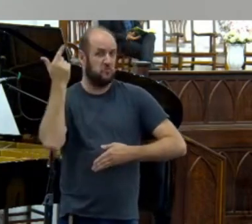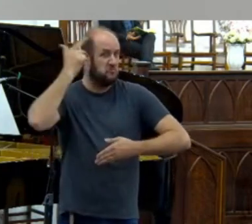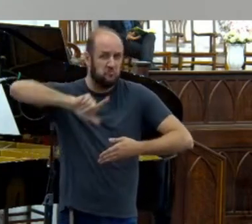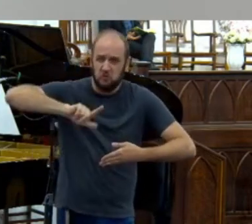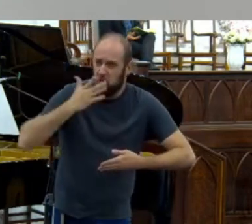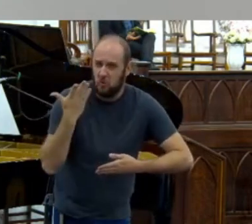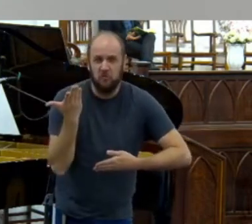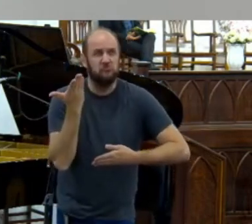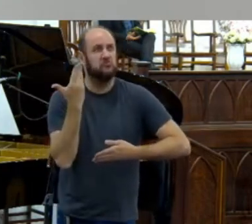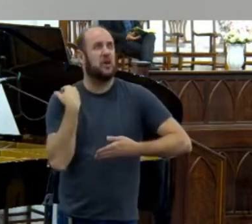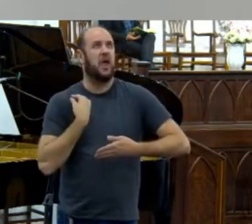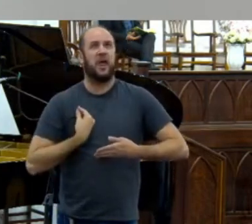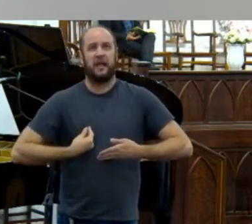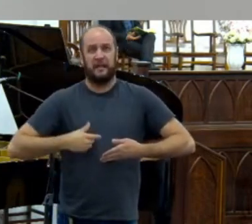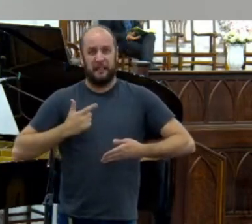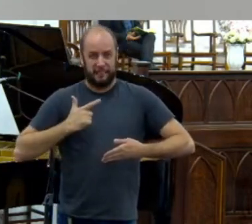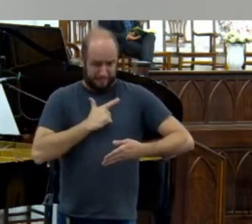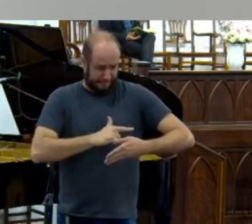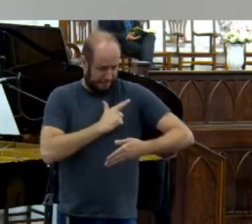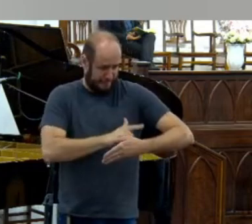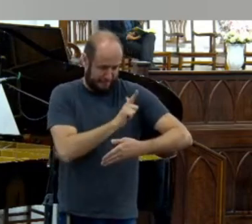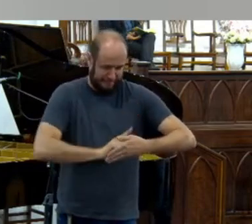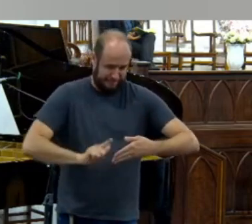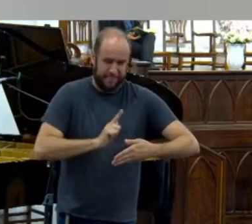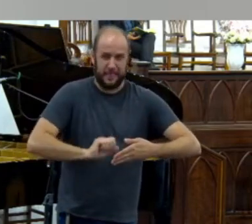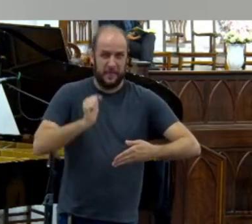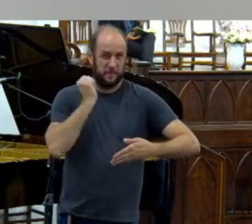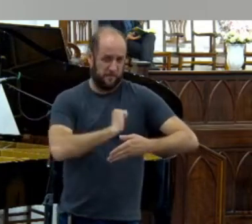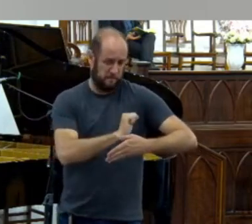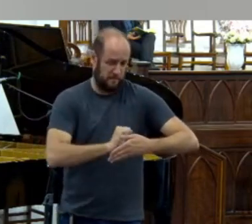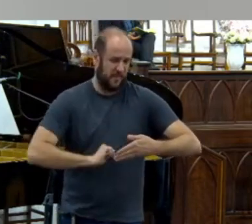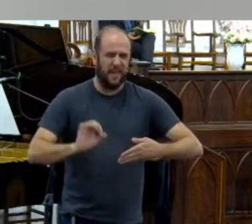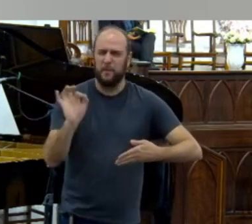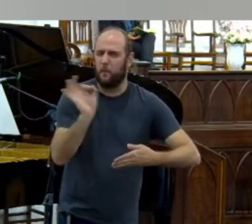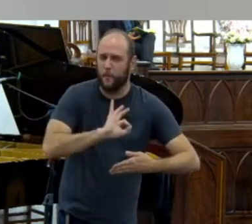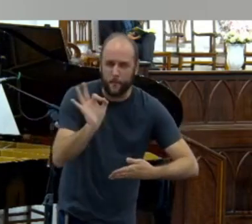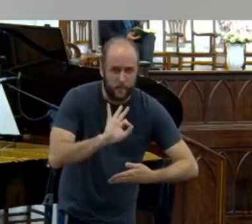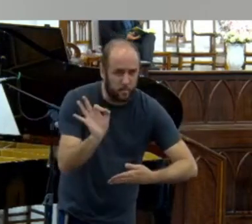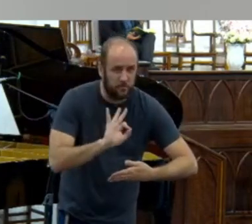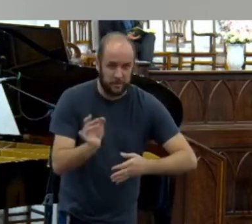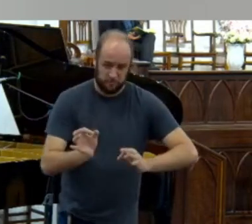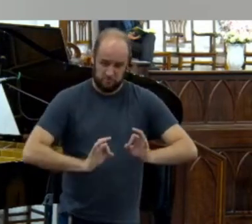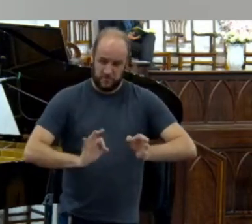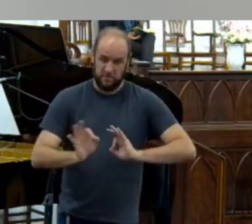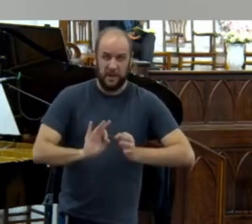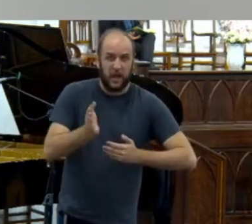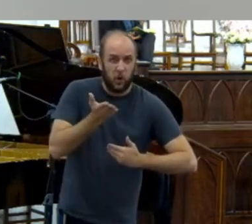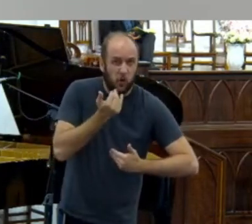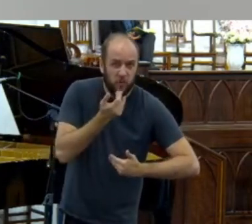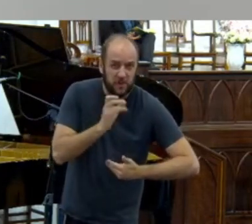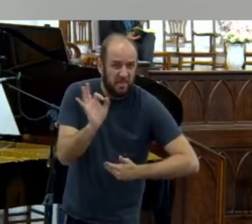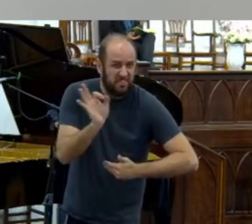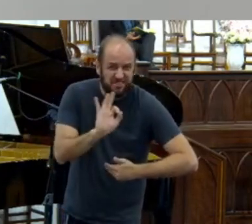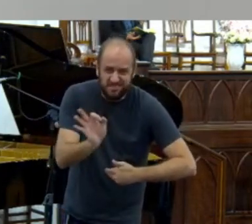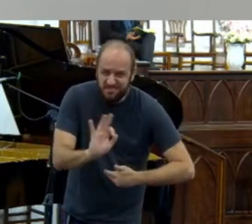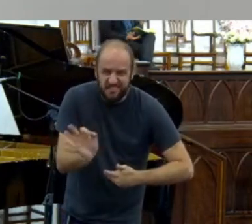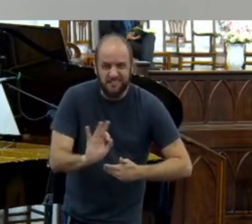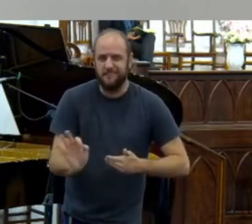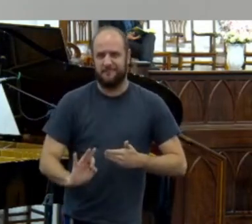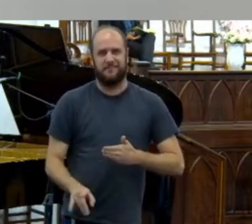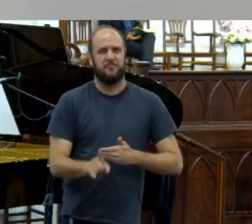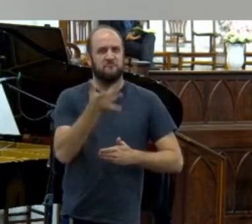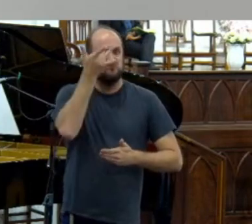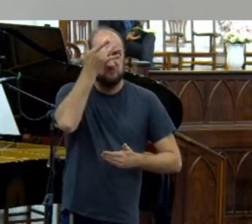não sabias te limpar e nem te banhar, tu não sabias preparar a tua própria comida, tu